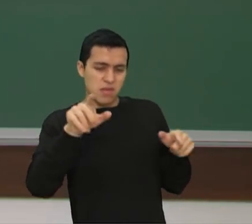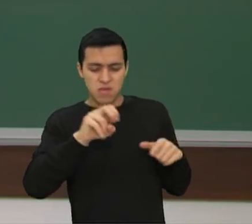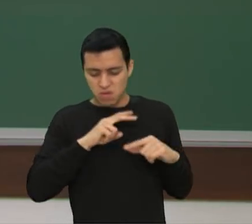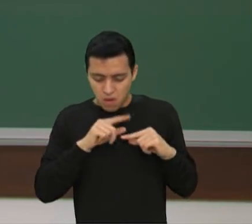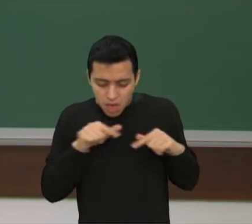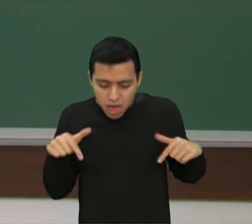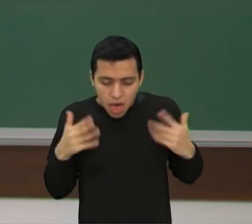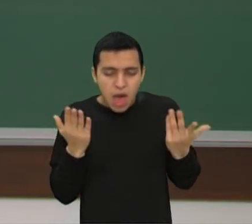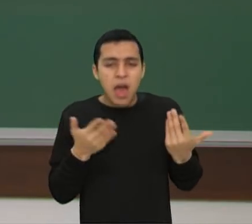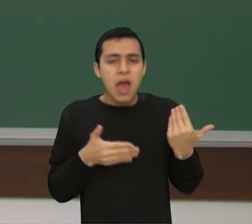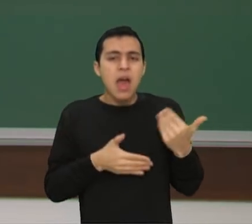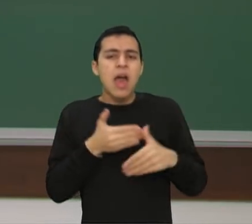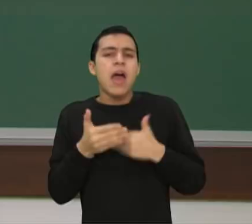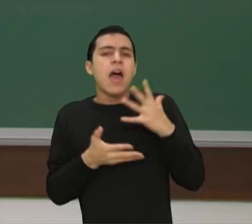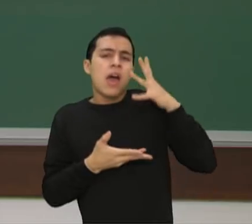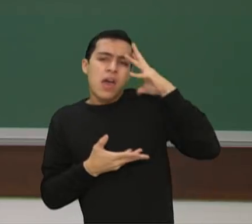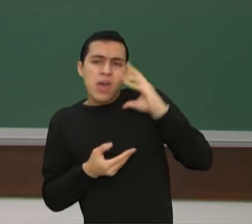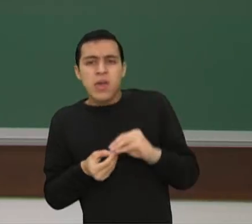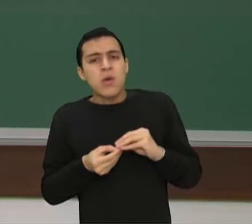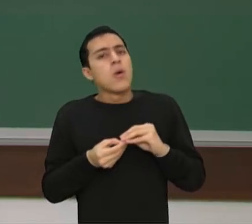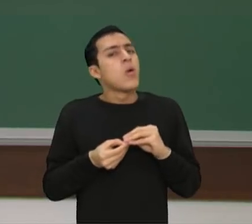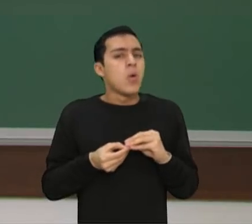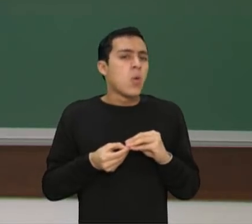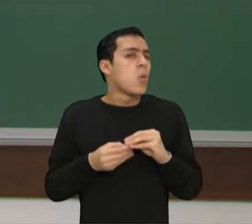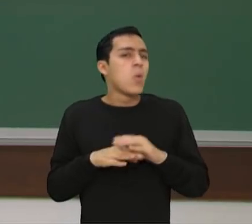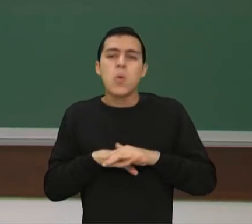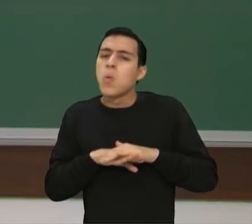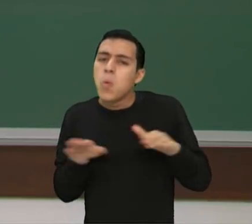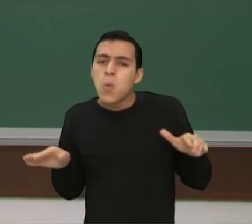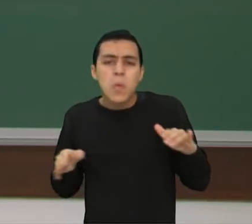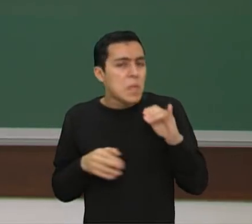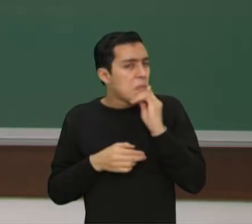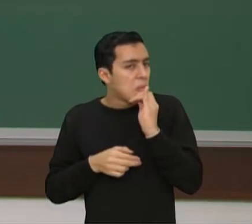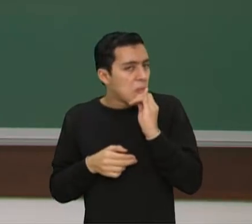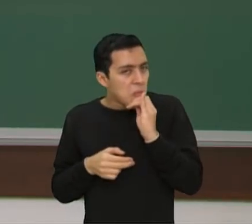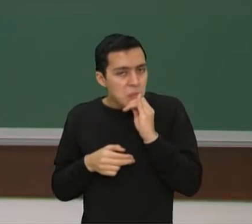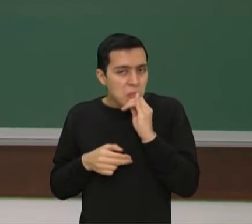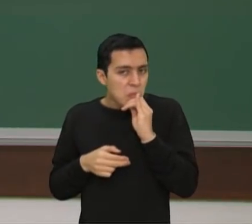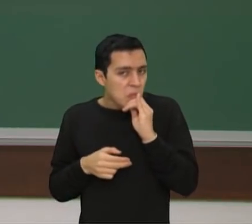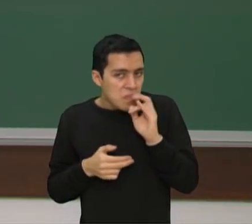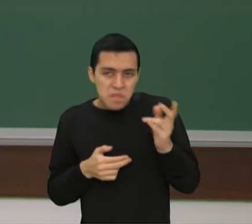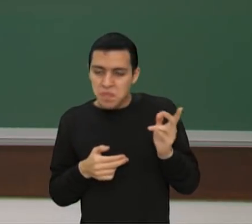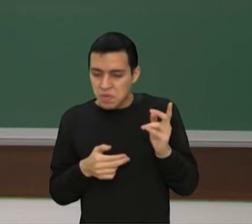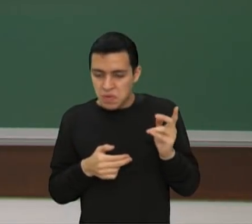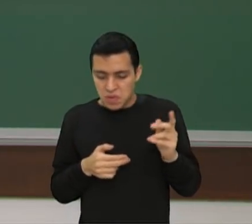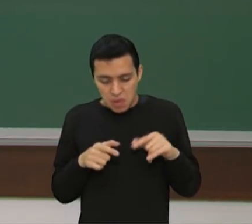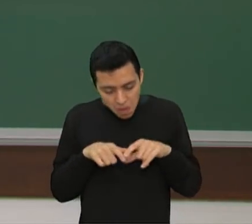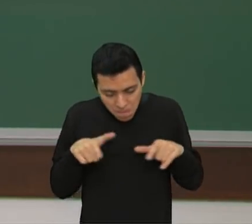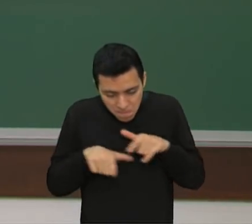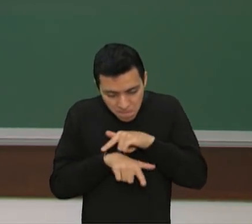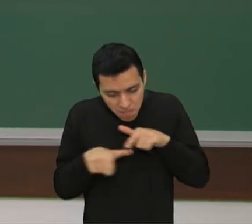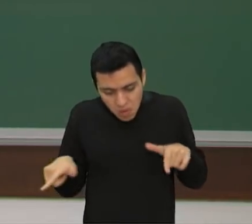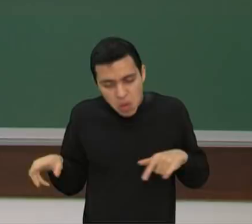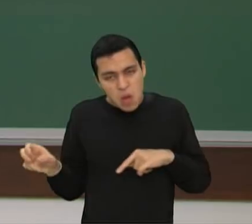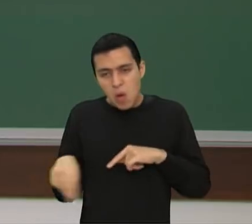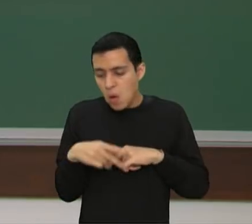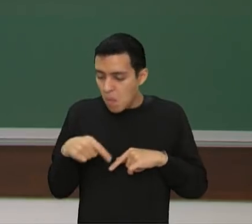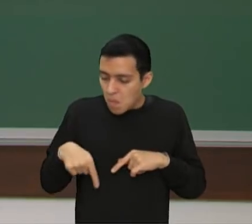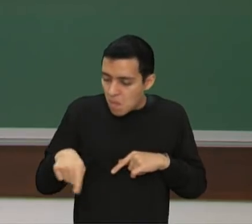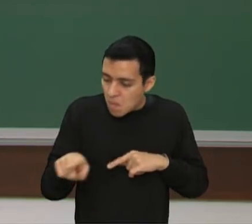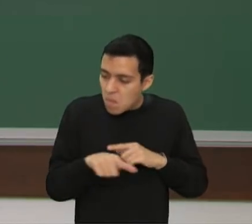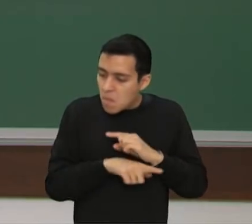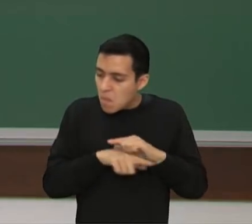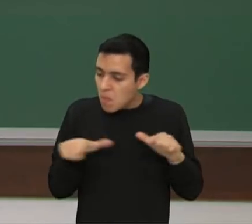depósito. Então, assim que você começa a entender. Então, acabou lá, você viu que acabou na sua cova ou acabou no seu